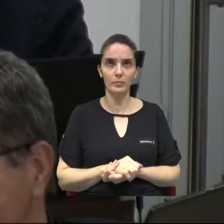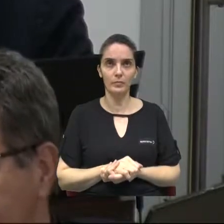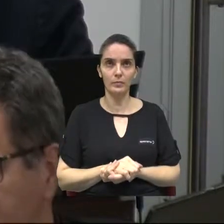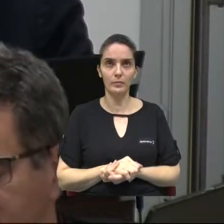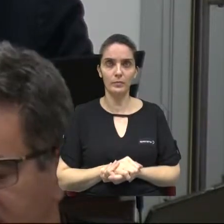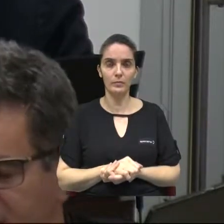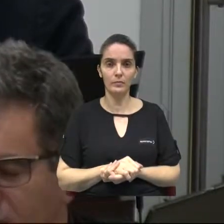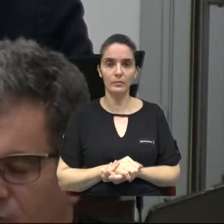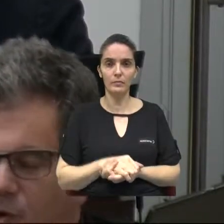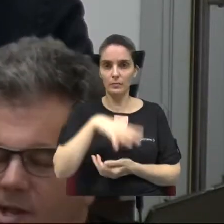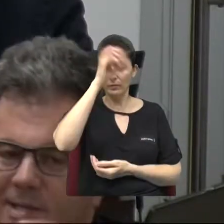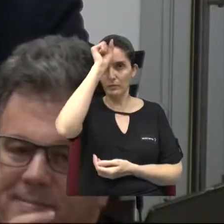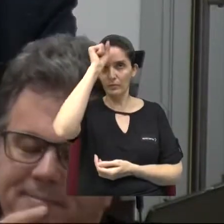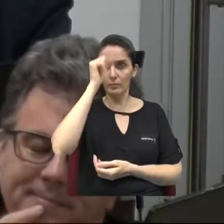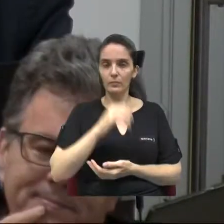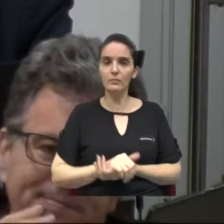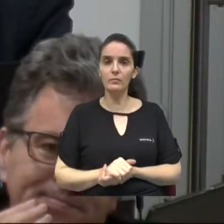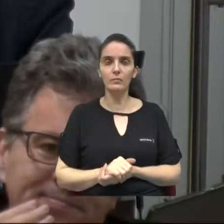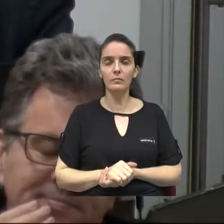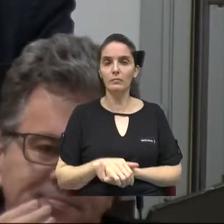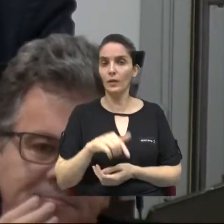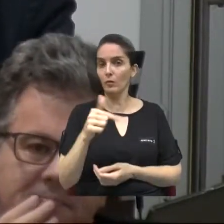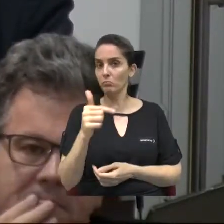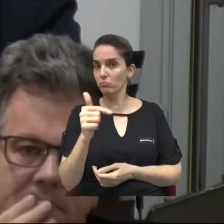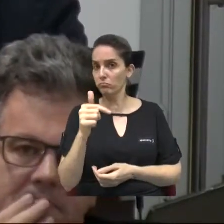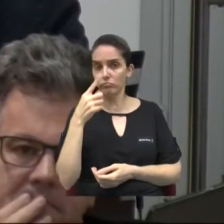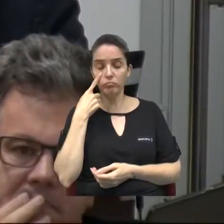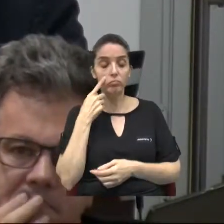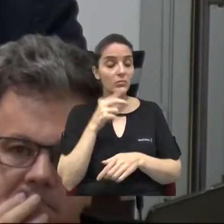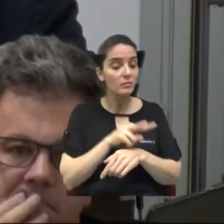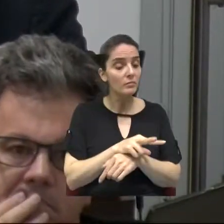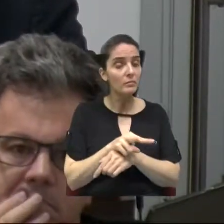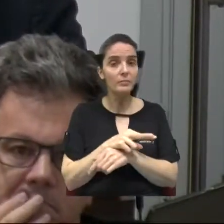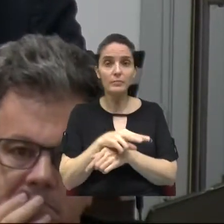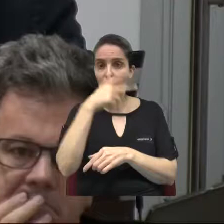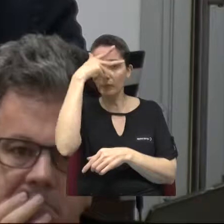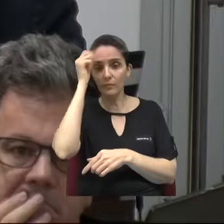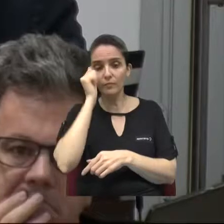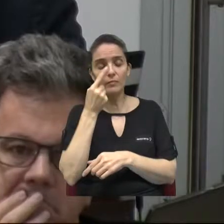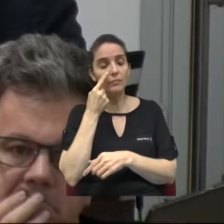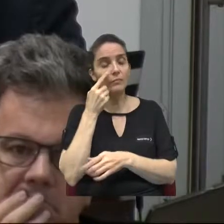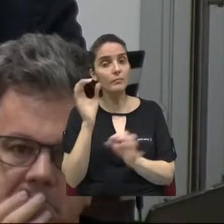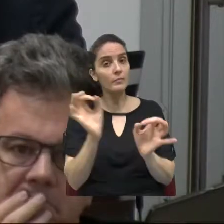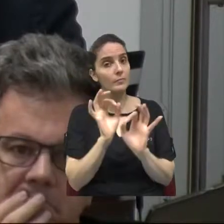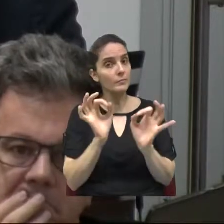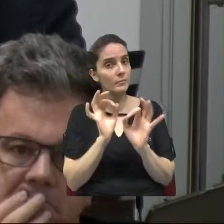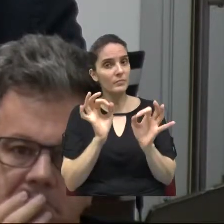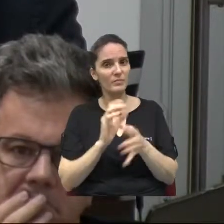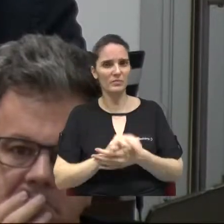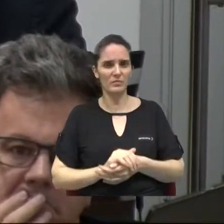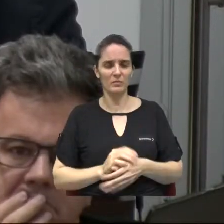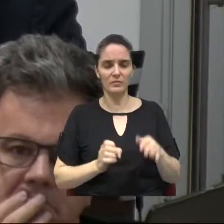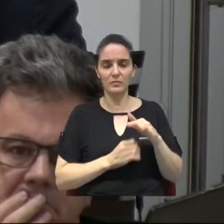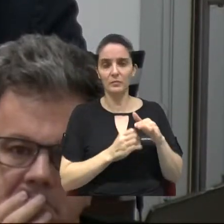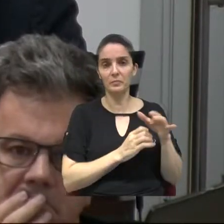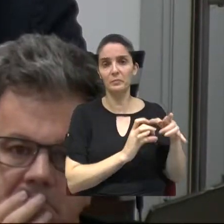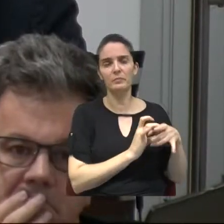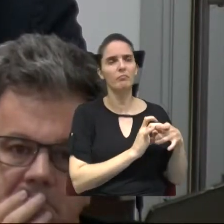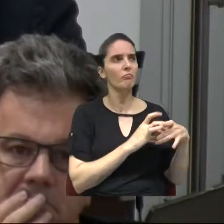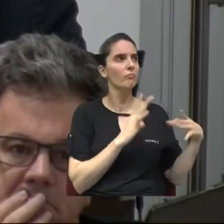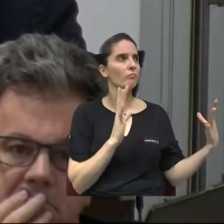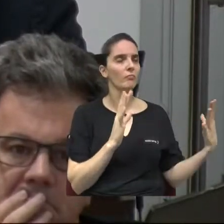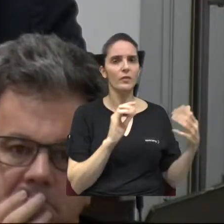Aprendi, vereadora. Não tem fiscalização, o executivo não fiscaliza o serviço dessas empresas.